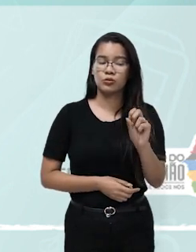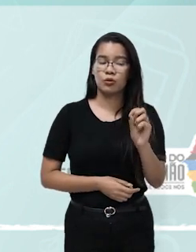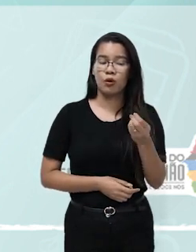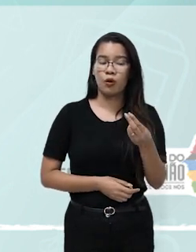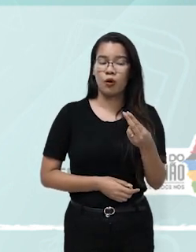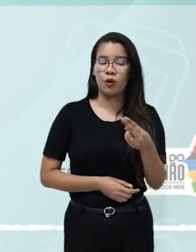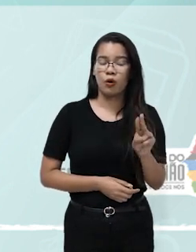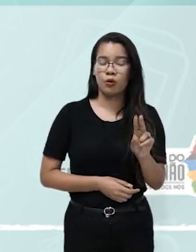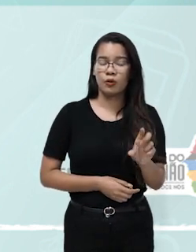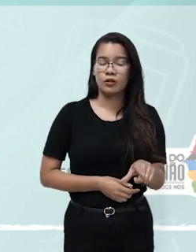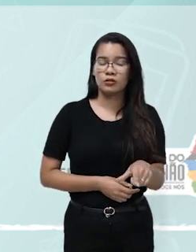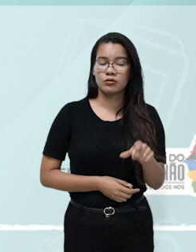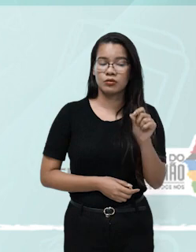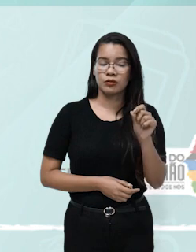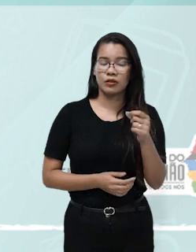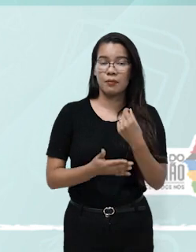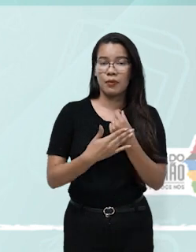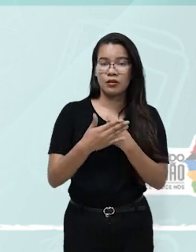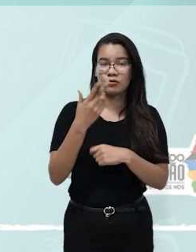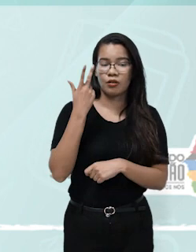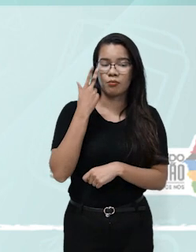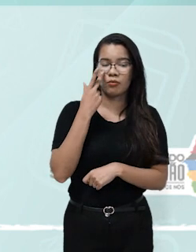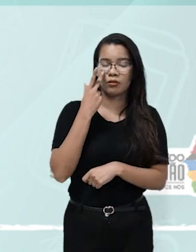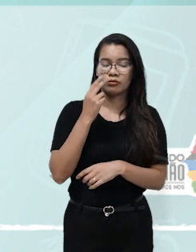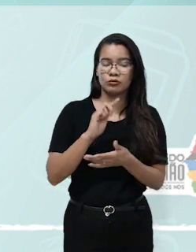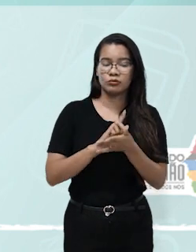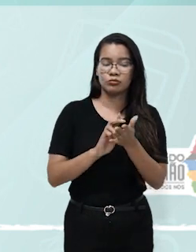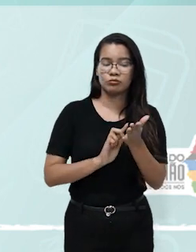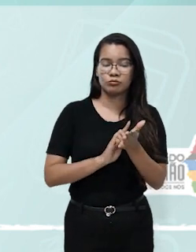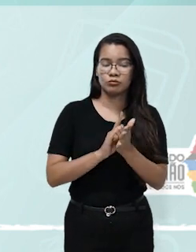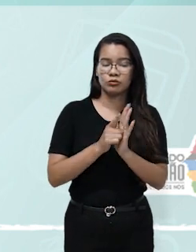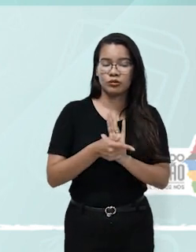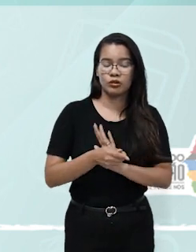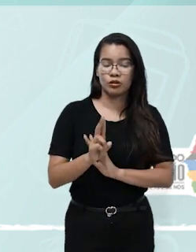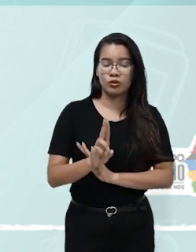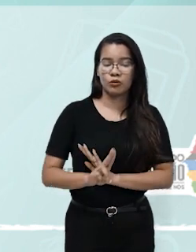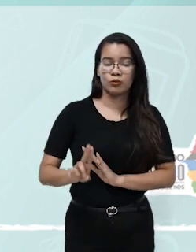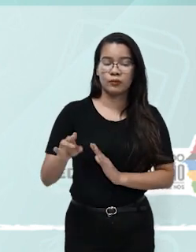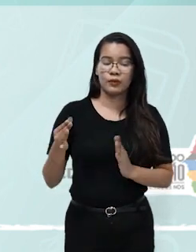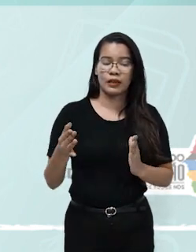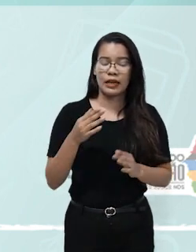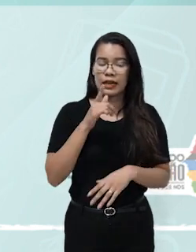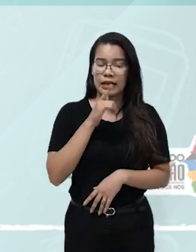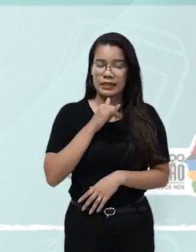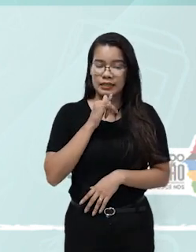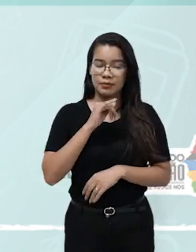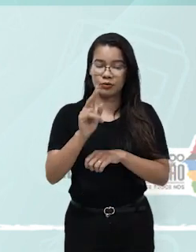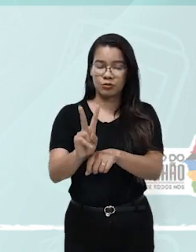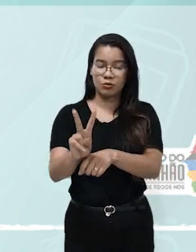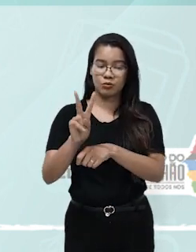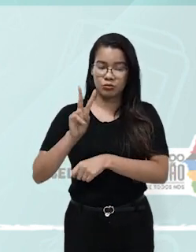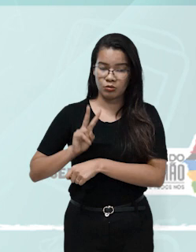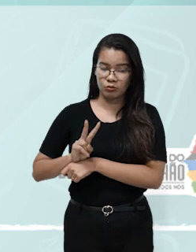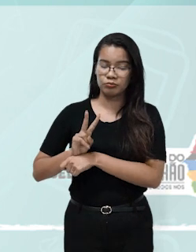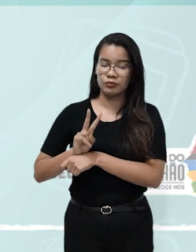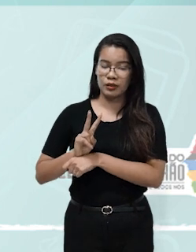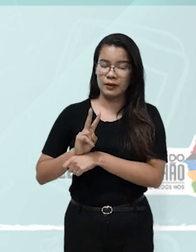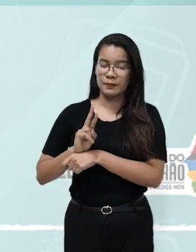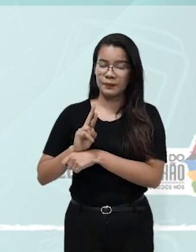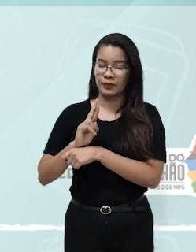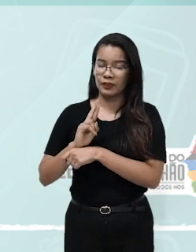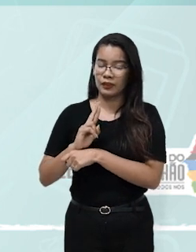gênero dado. No consultório, o paciente recebe a notícia de que tem apenas mais 3 minutos de vida e